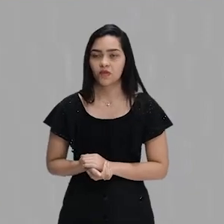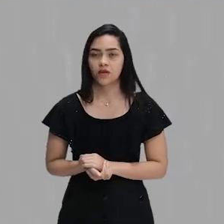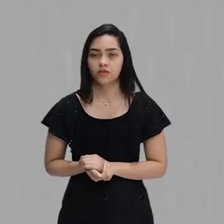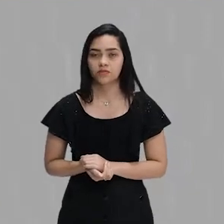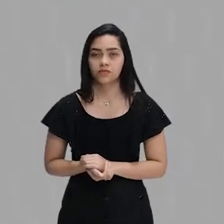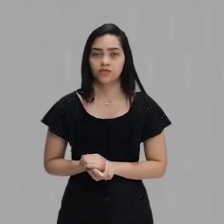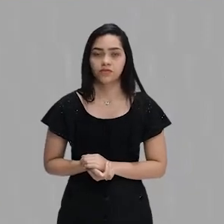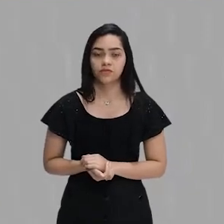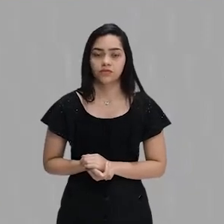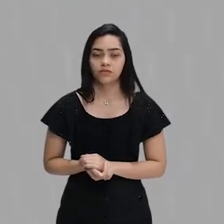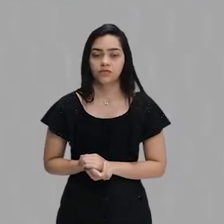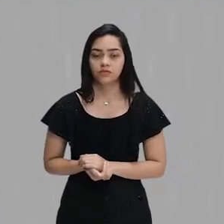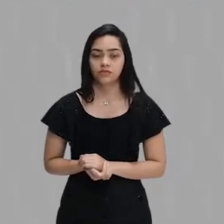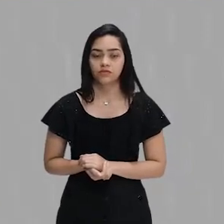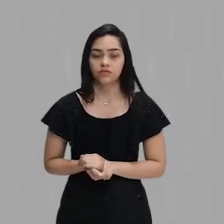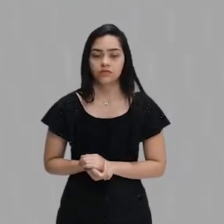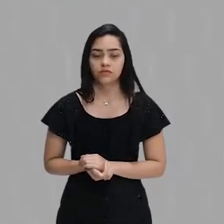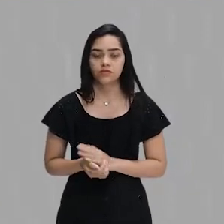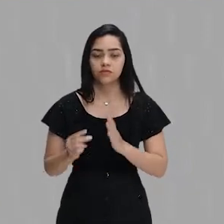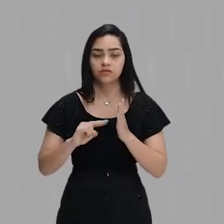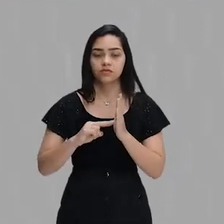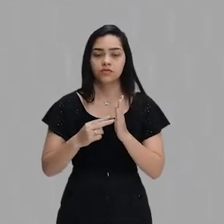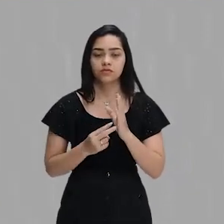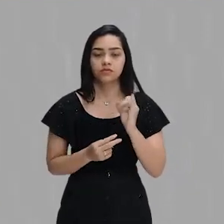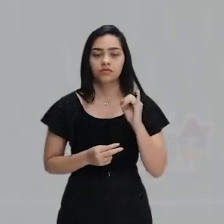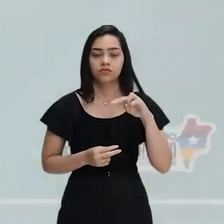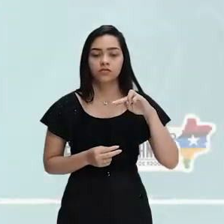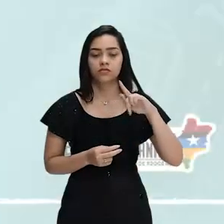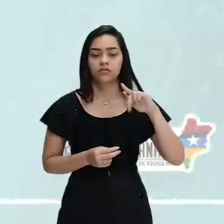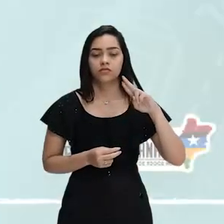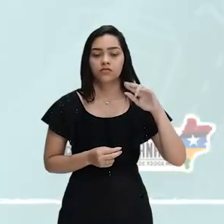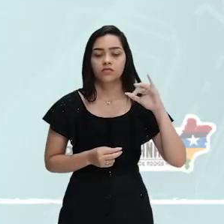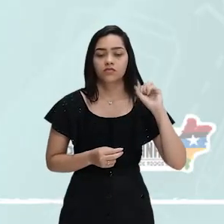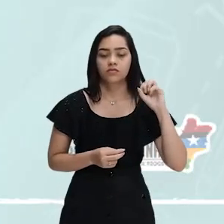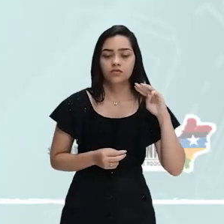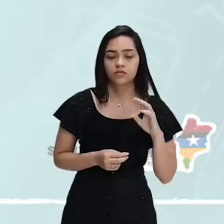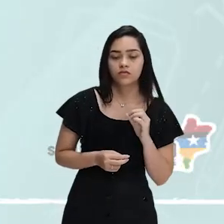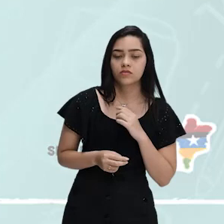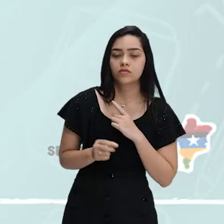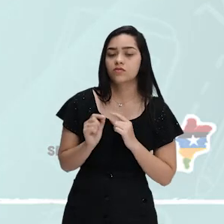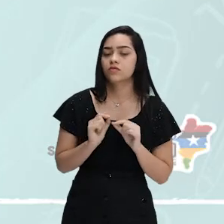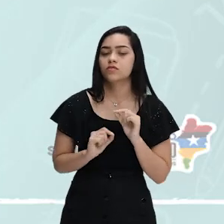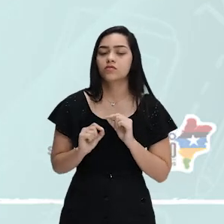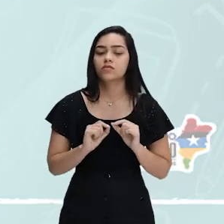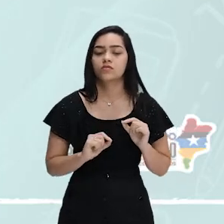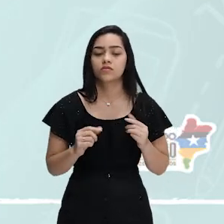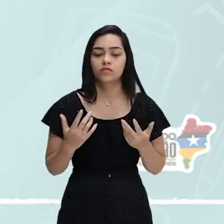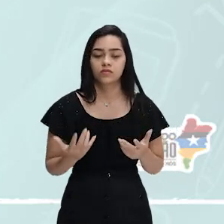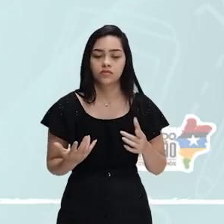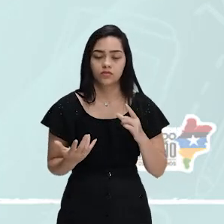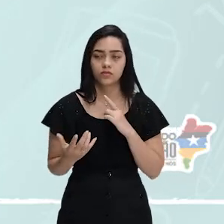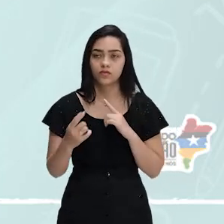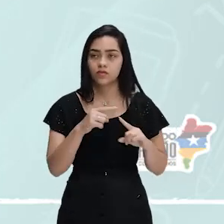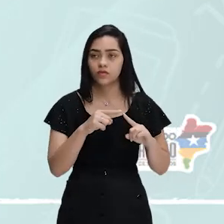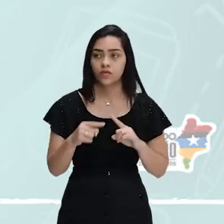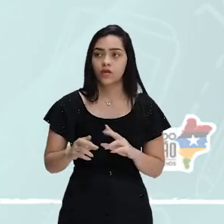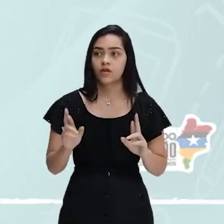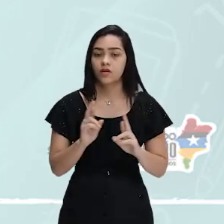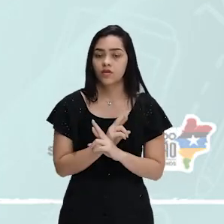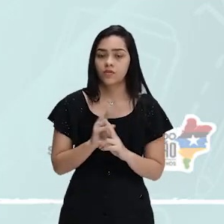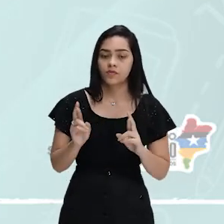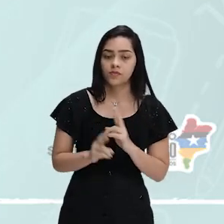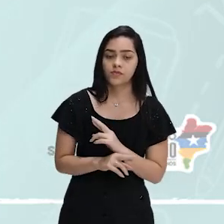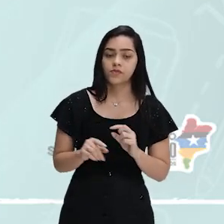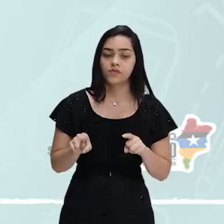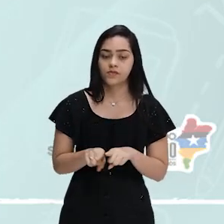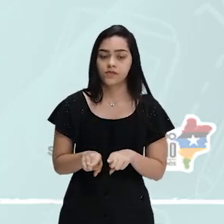comerem. Ok? E o que é o inquilinismo? No caso do inquilinismo, pessoal, é um tipo de relação também,